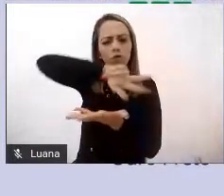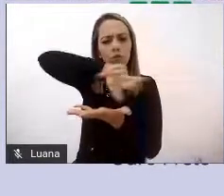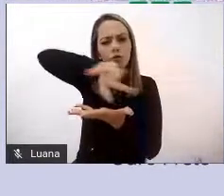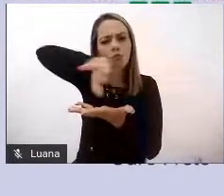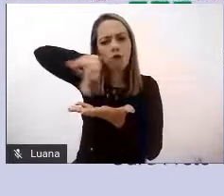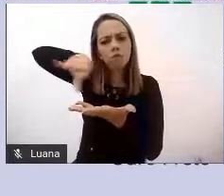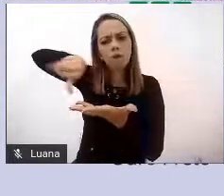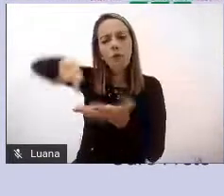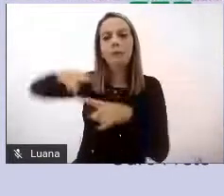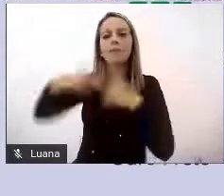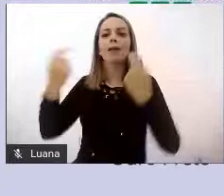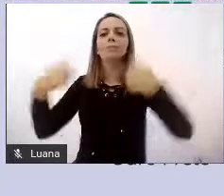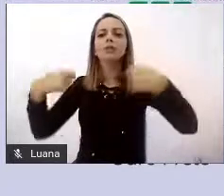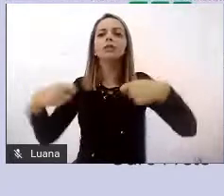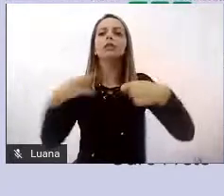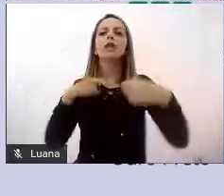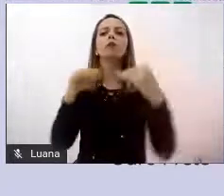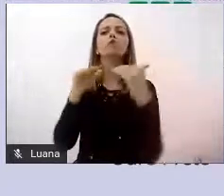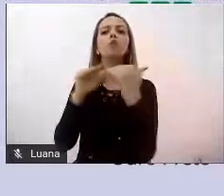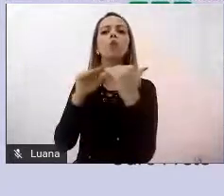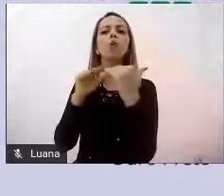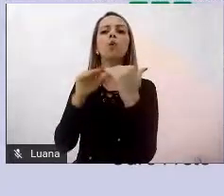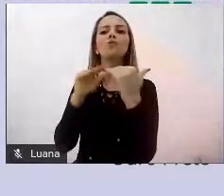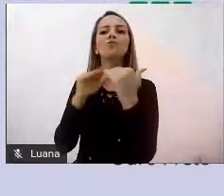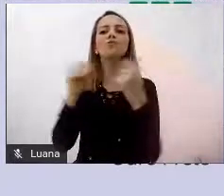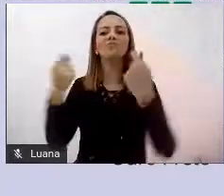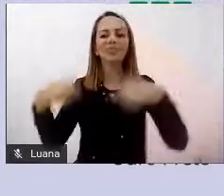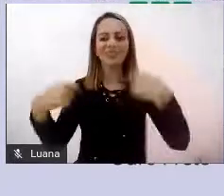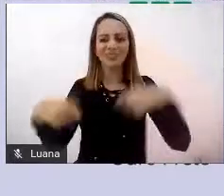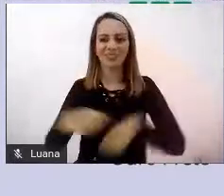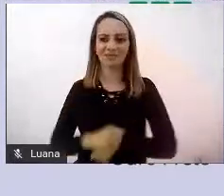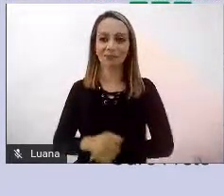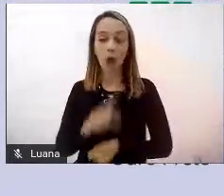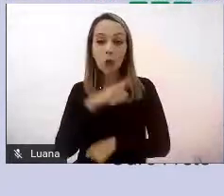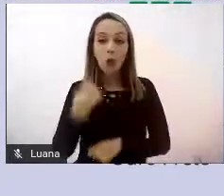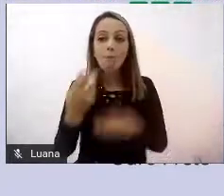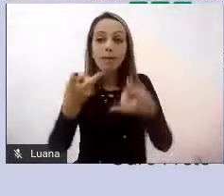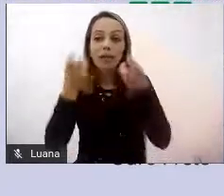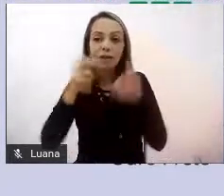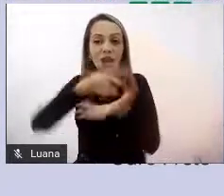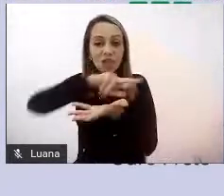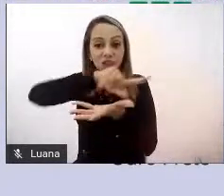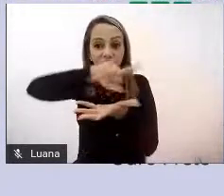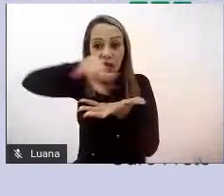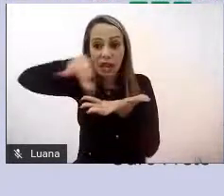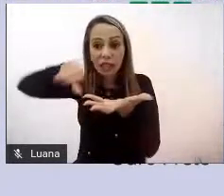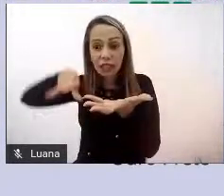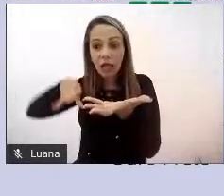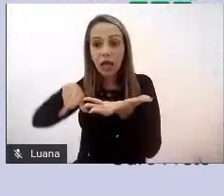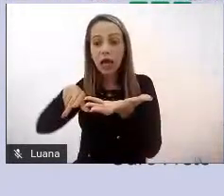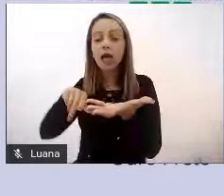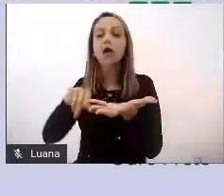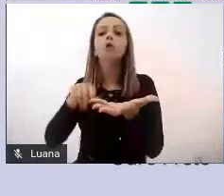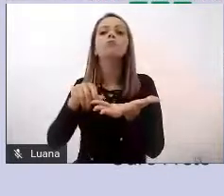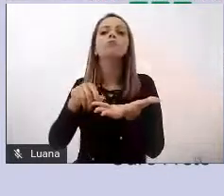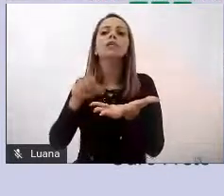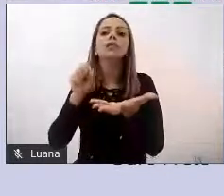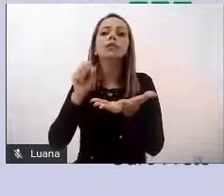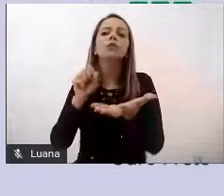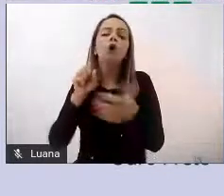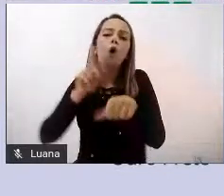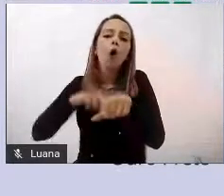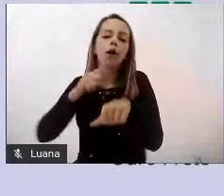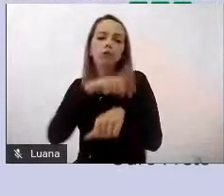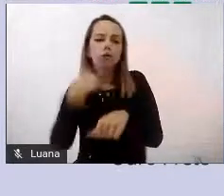gente vê essas diferenças quando a gente vê o modo de se alimentar dessas pessoas. Pode passar,